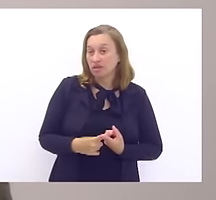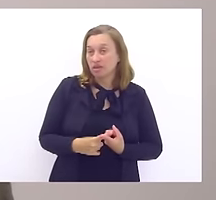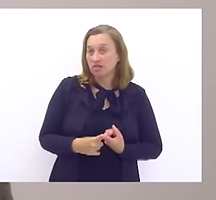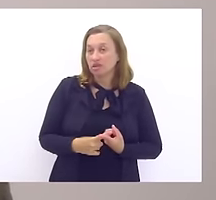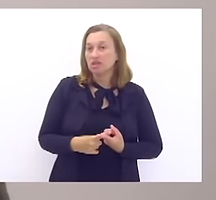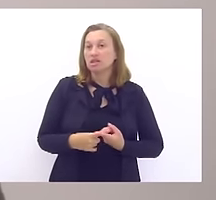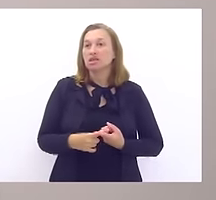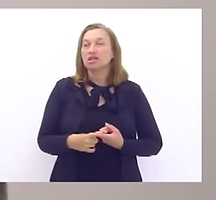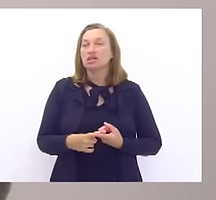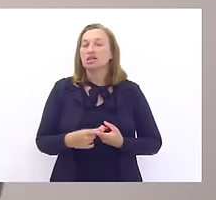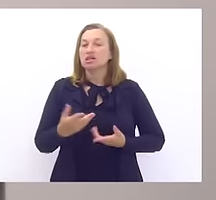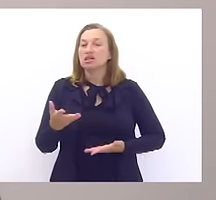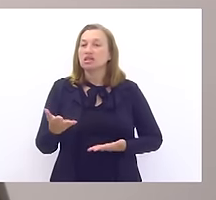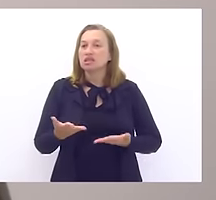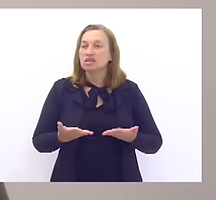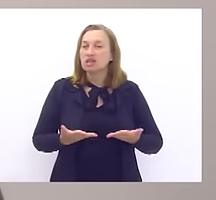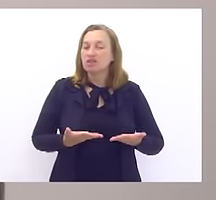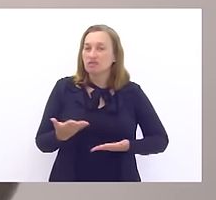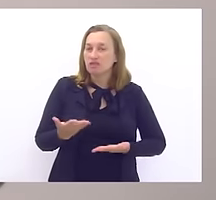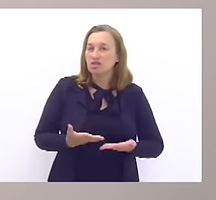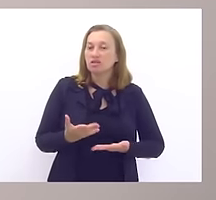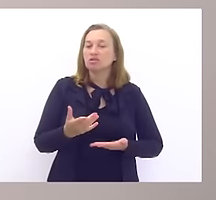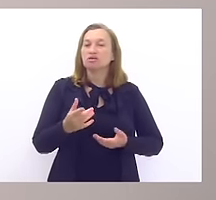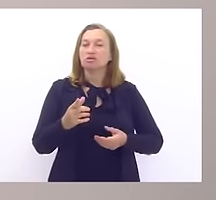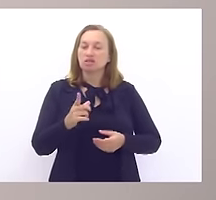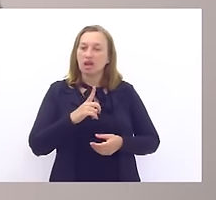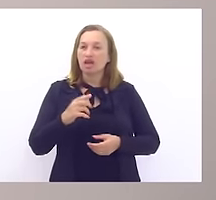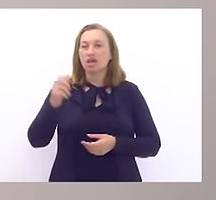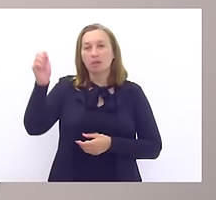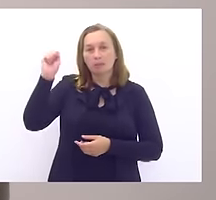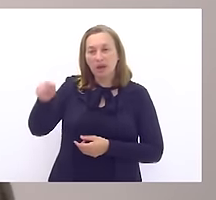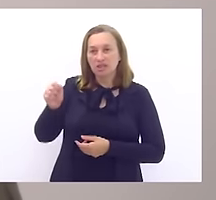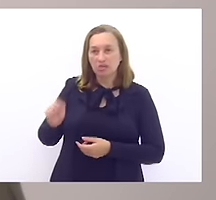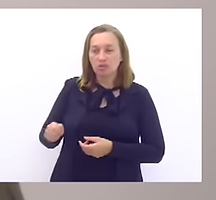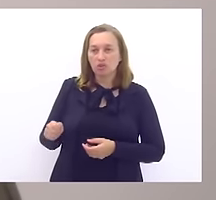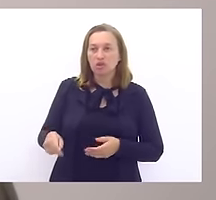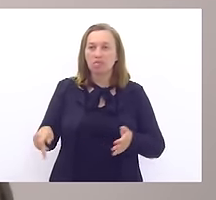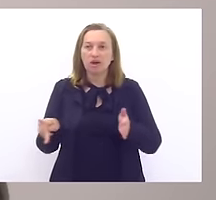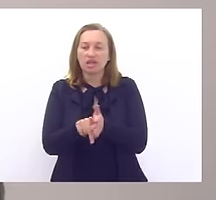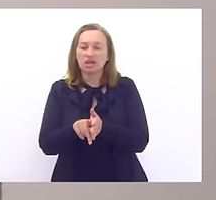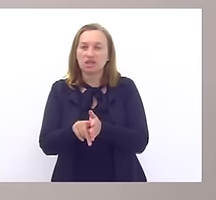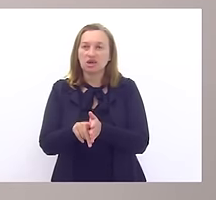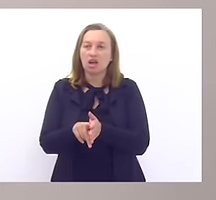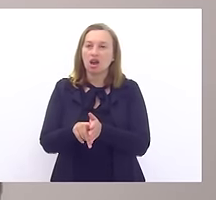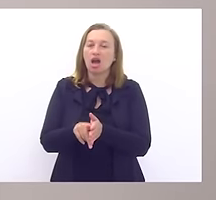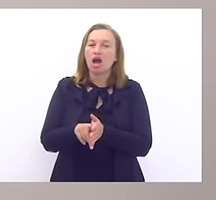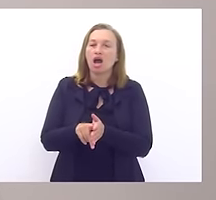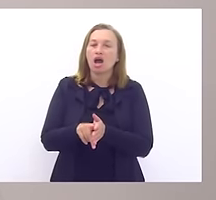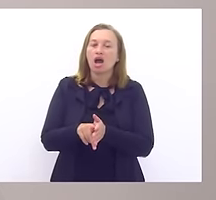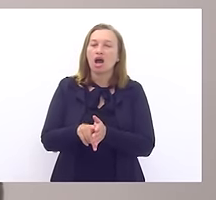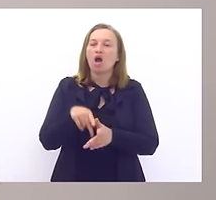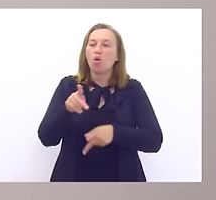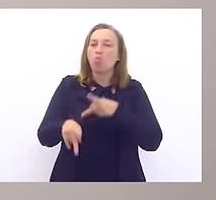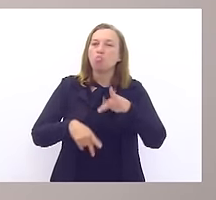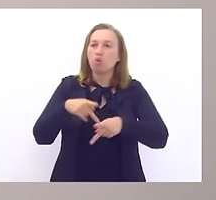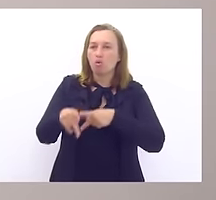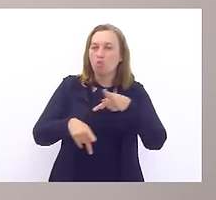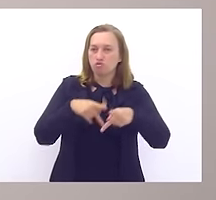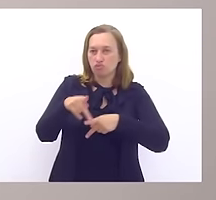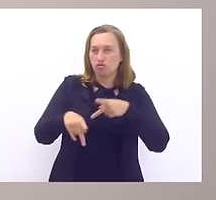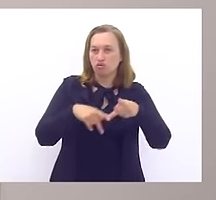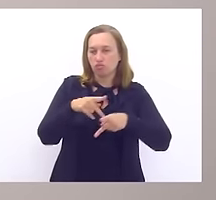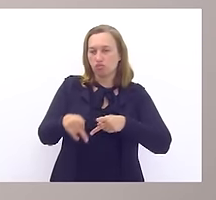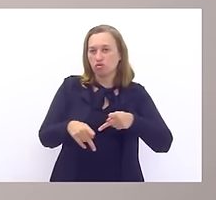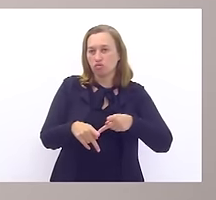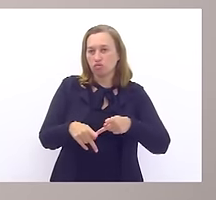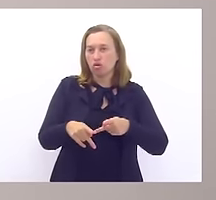serviços conforme eles dizem e leiloou o patrimônio do Povo eu quero saber valores e hoje o